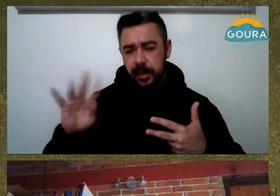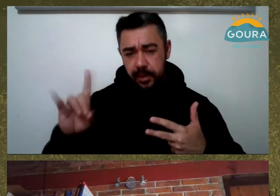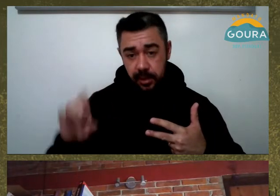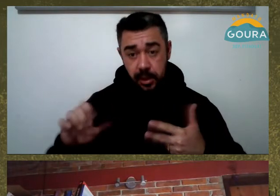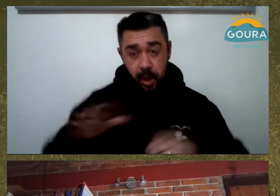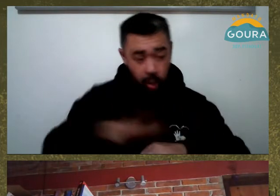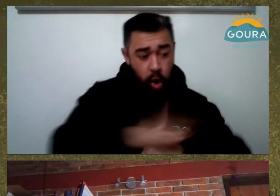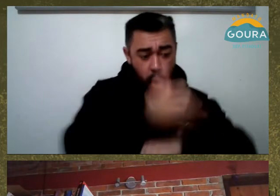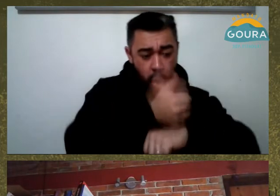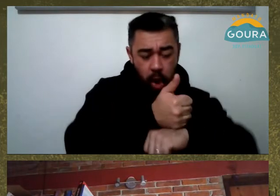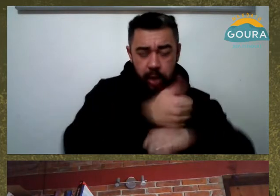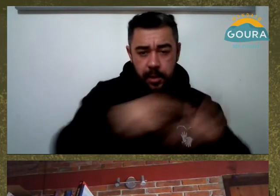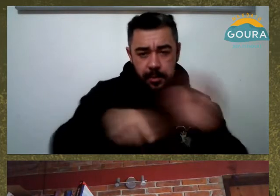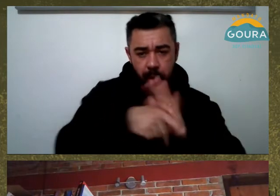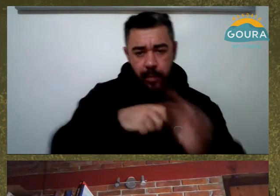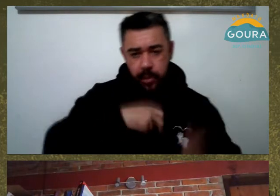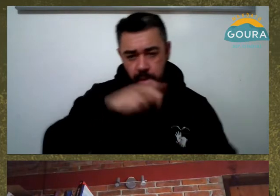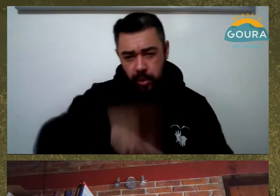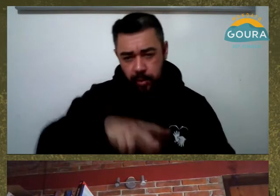Português,